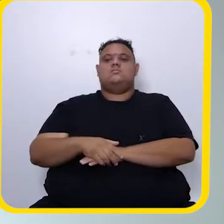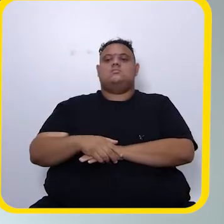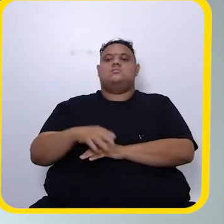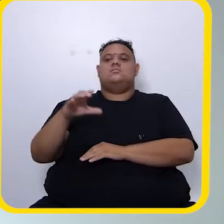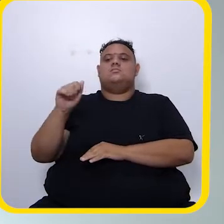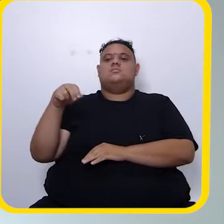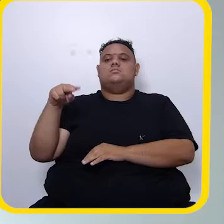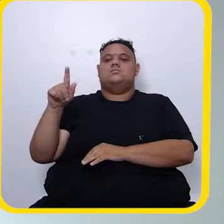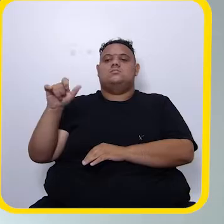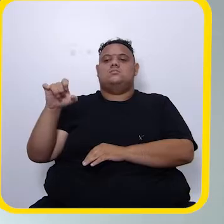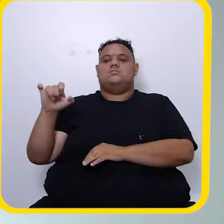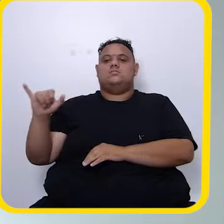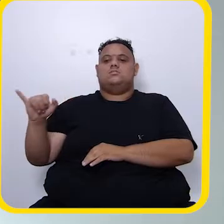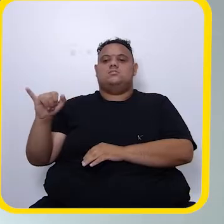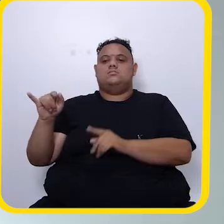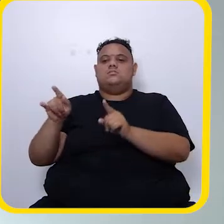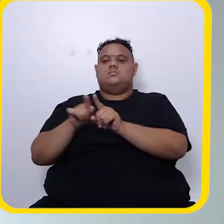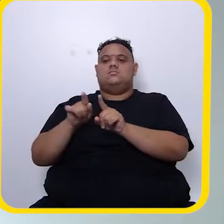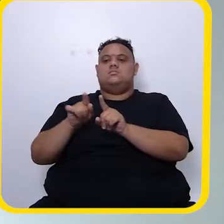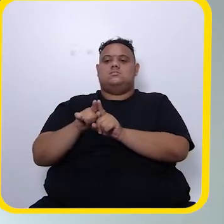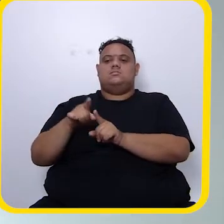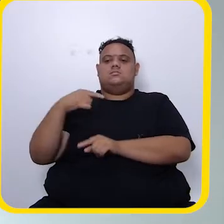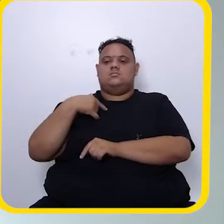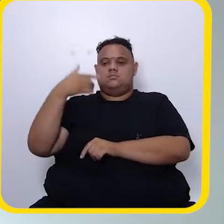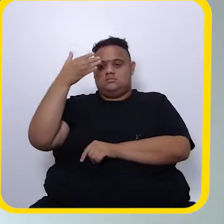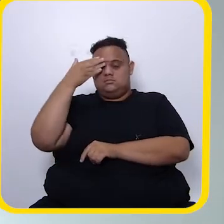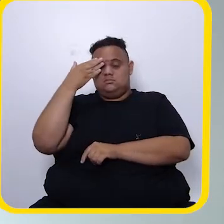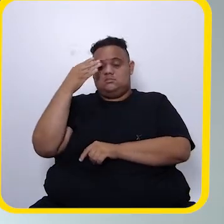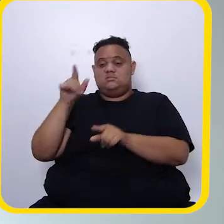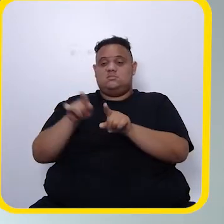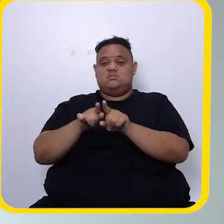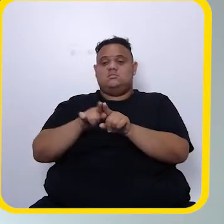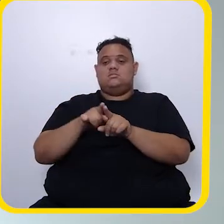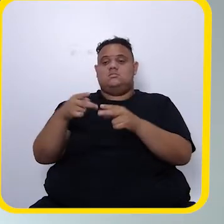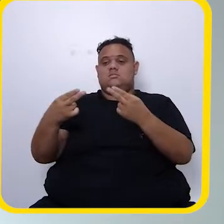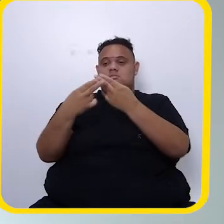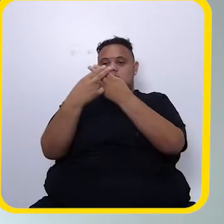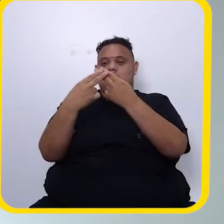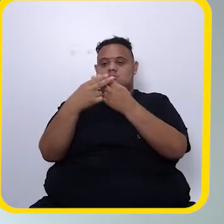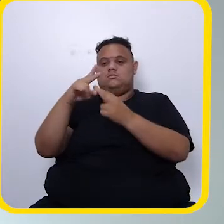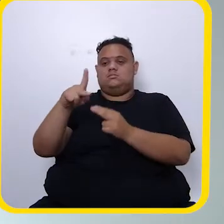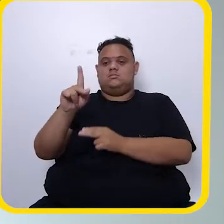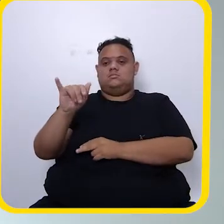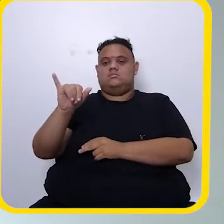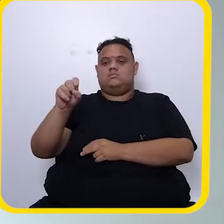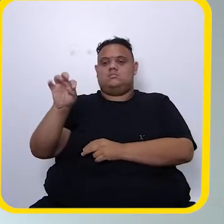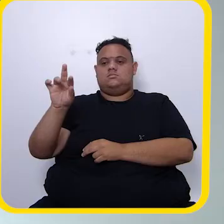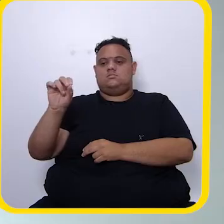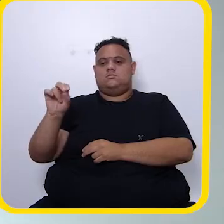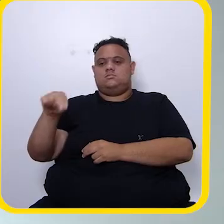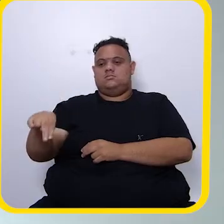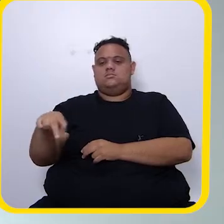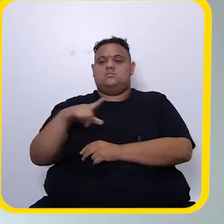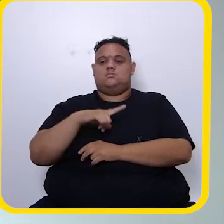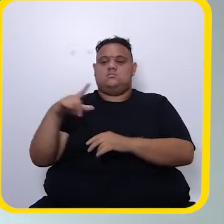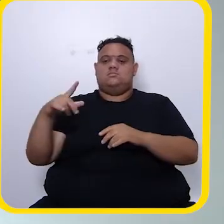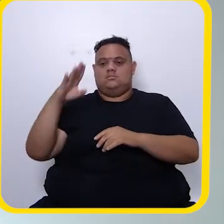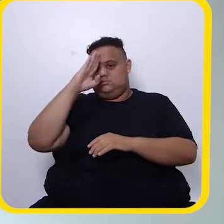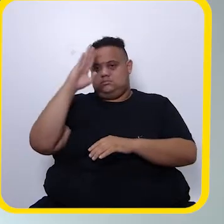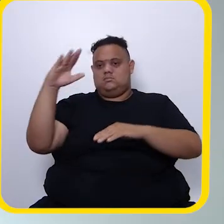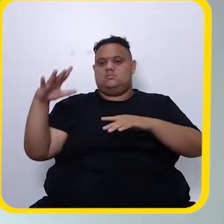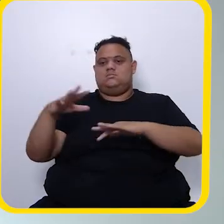Havana, Camagüey também em Cuba. Nós temos Kingston, na Jamaica. Então são as principais cidades, né,